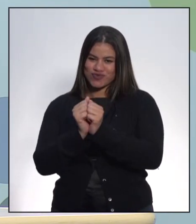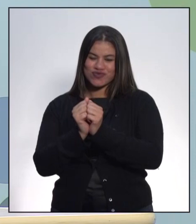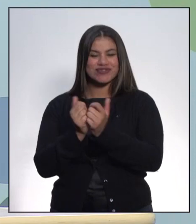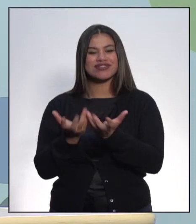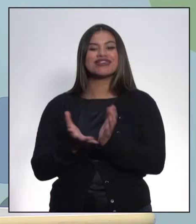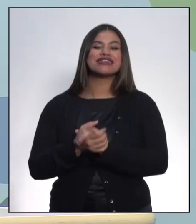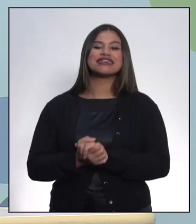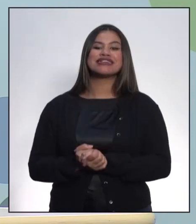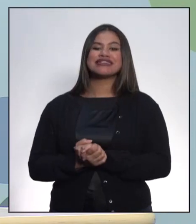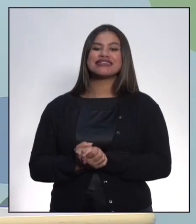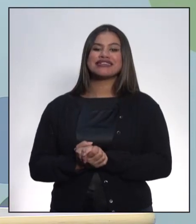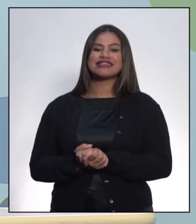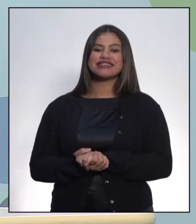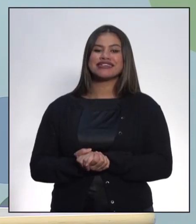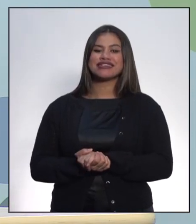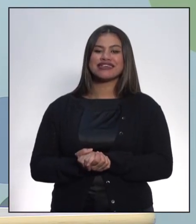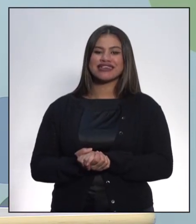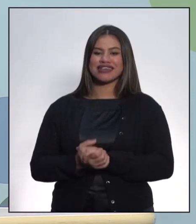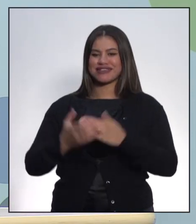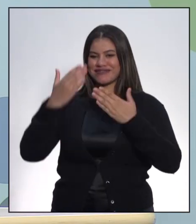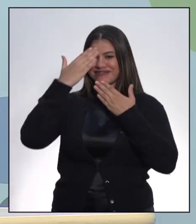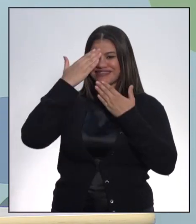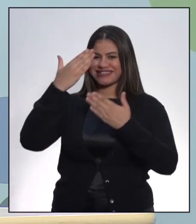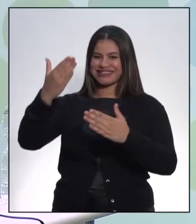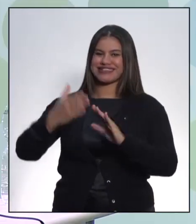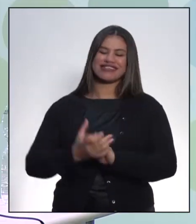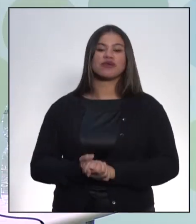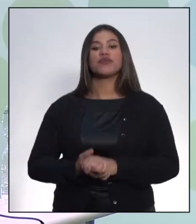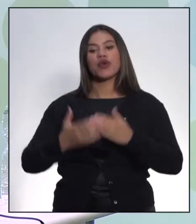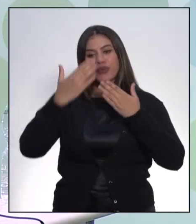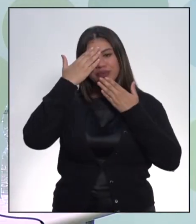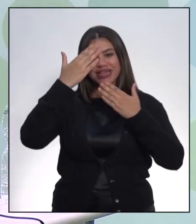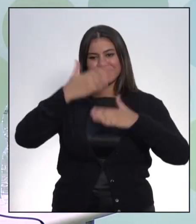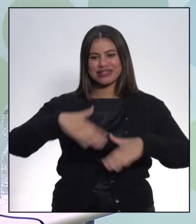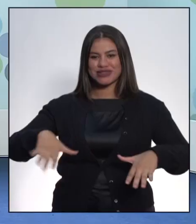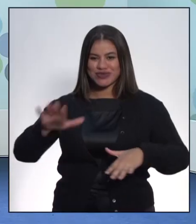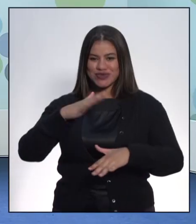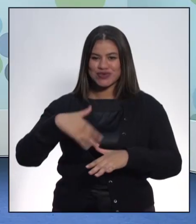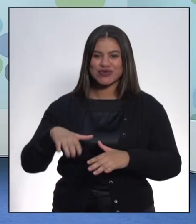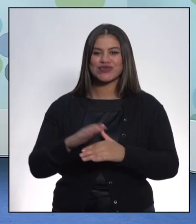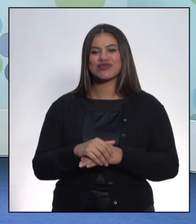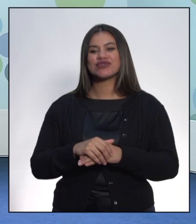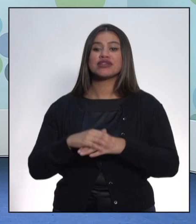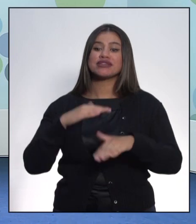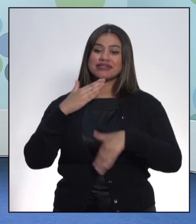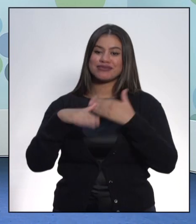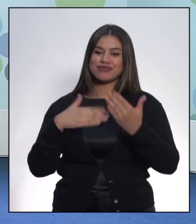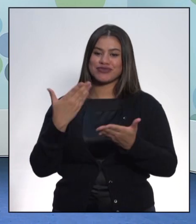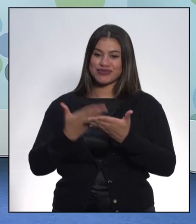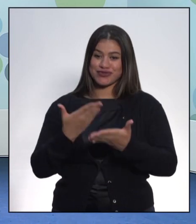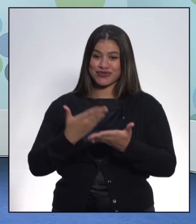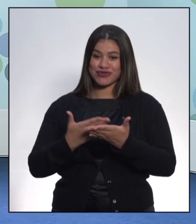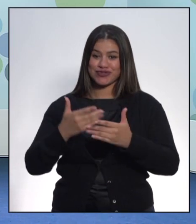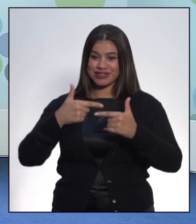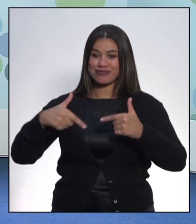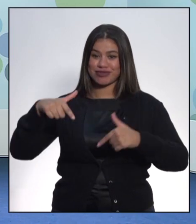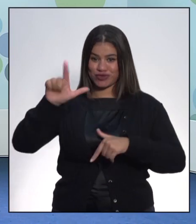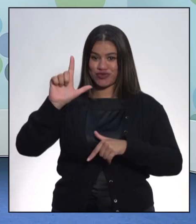chat, tá? Então, muito obrigada. Muito obrigado, pessoal. Voltamos na sequência com outras aulas na semana que vem,